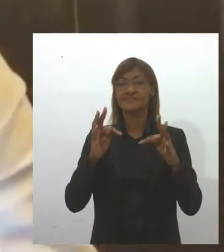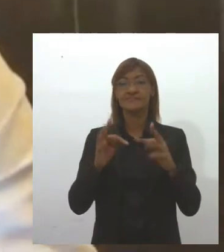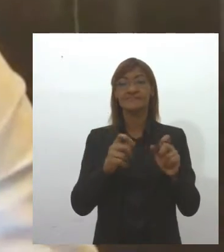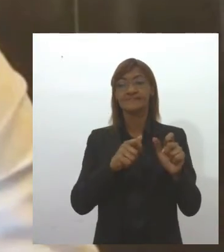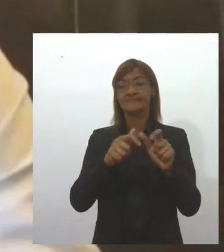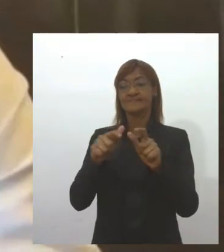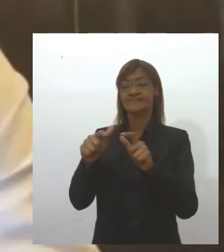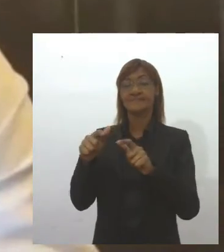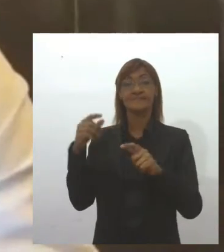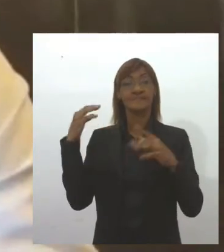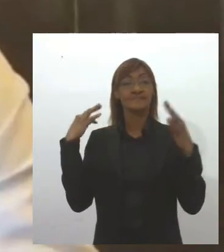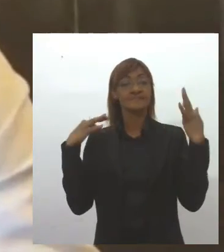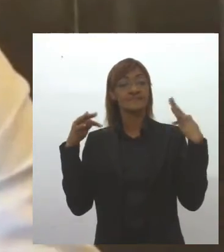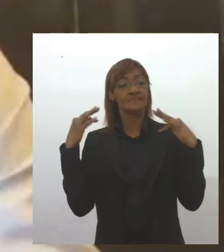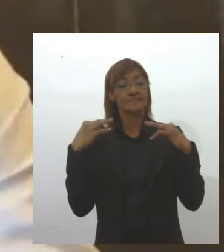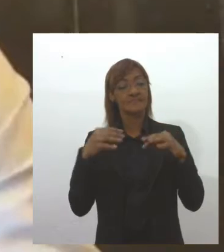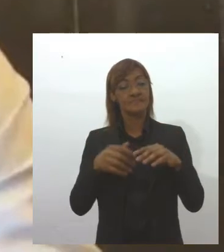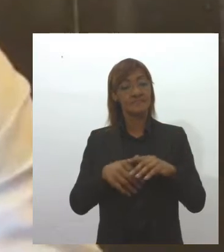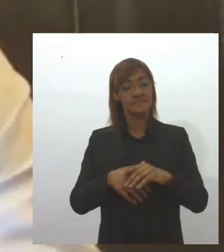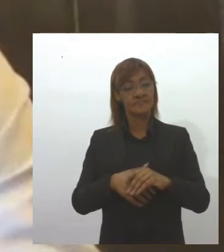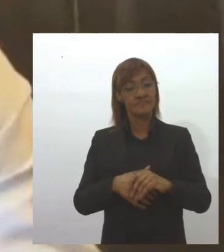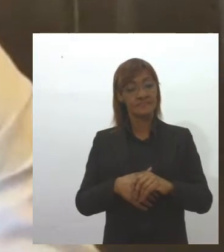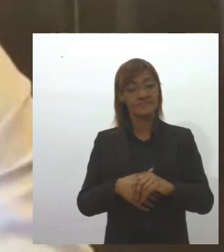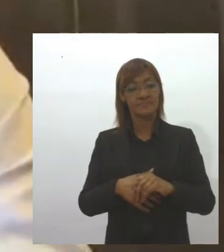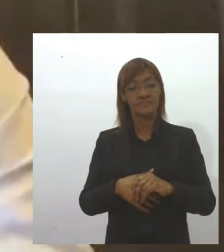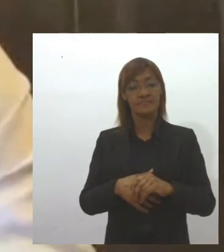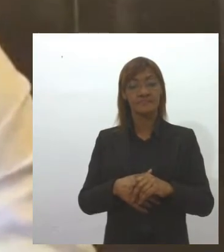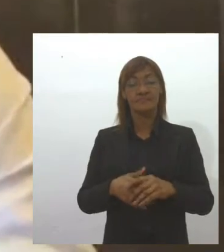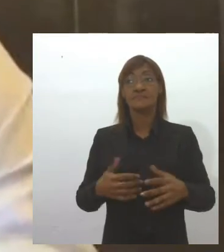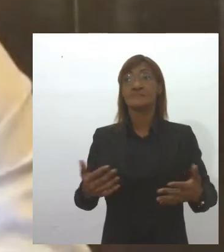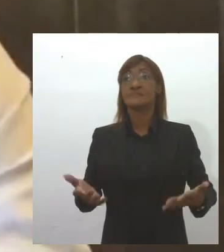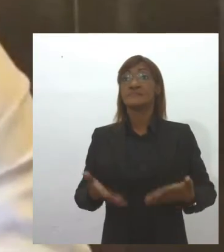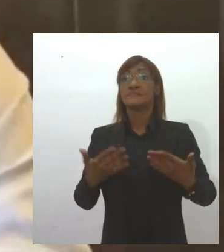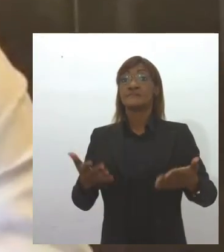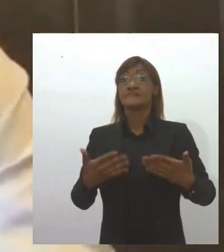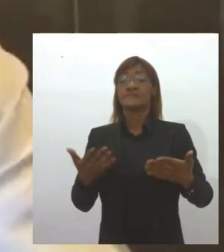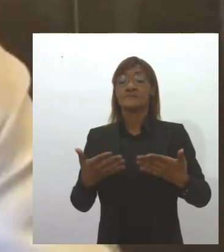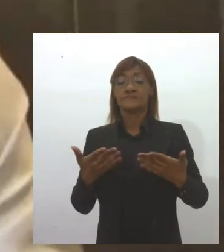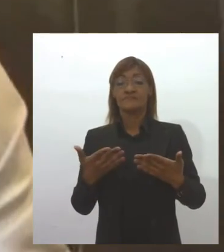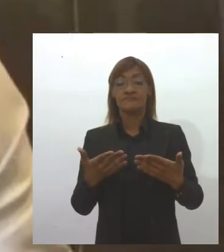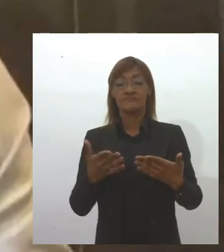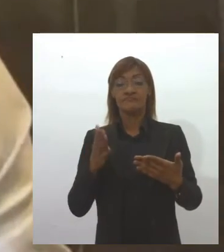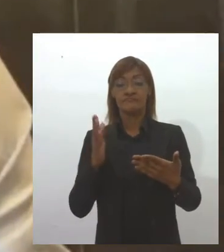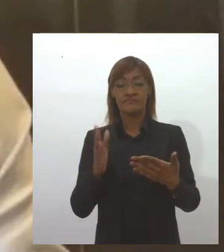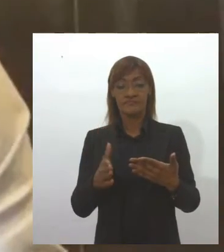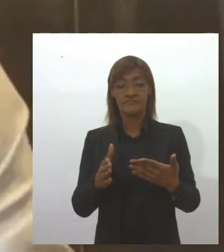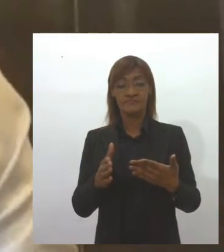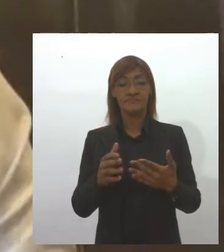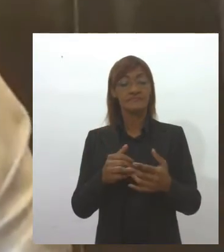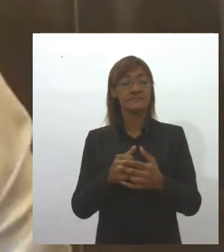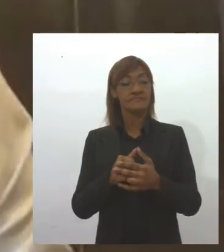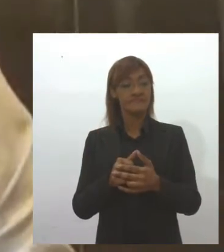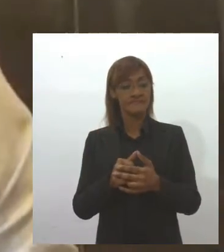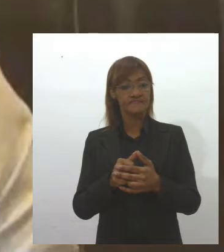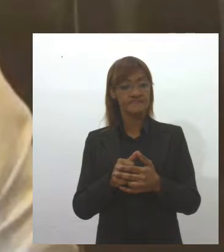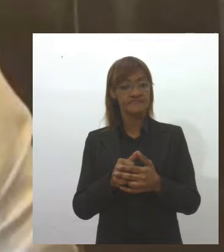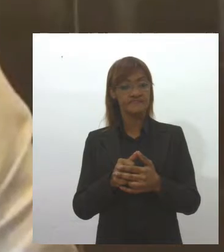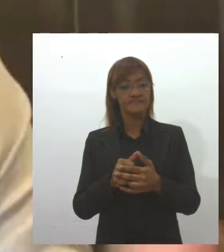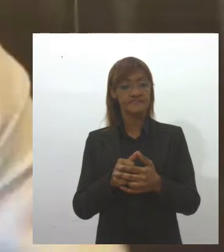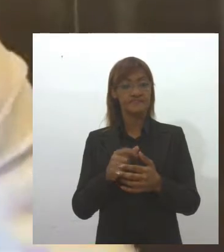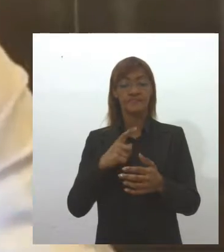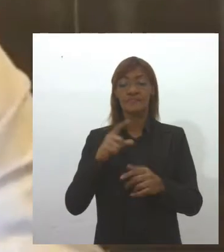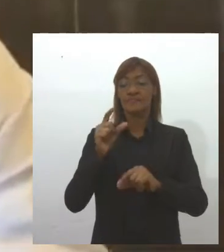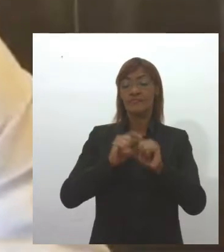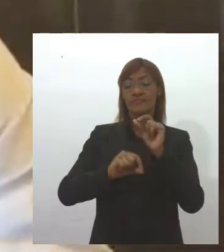do turismo. Queremos dizer que estamos otimistas com a retomada do turismo, condicionada ao não crescimento, né,